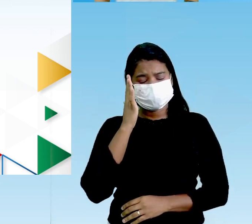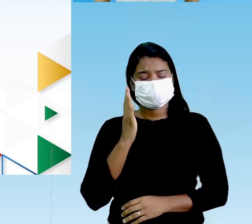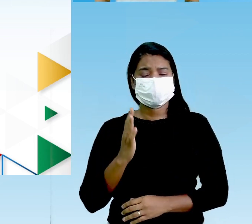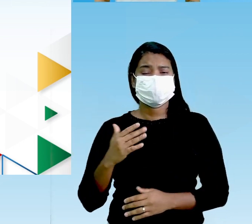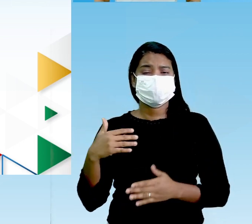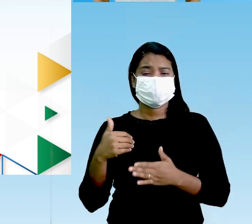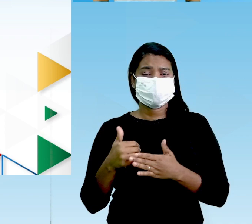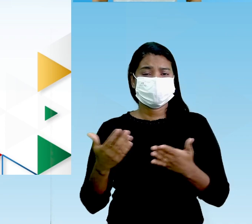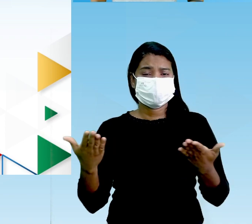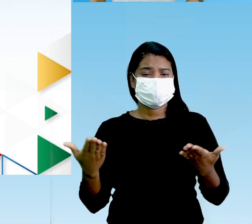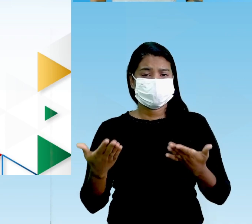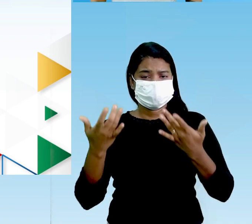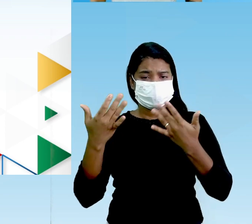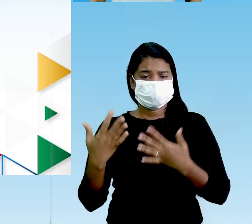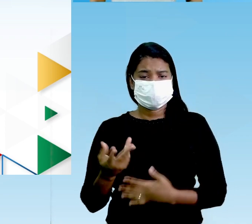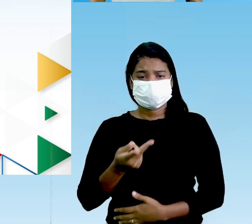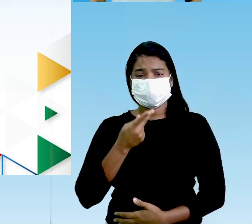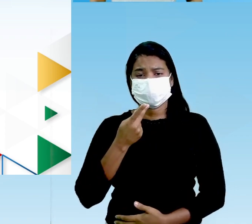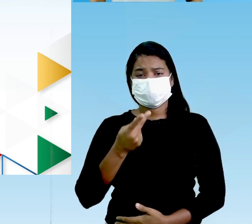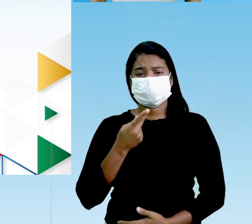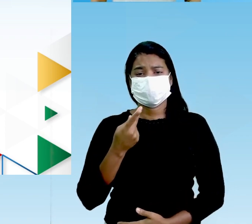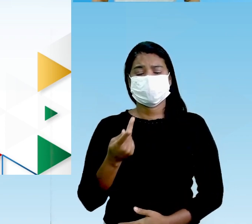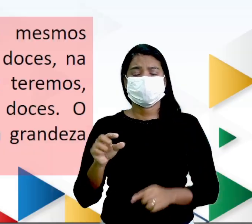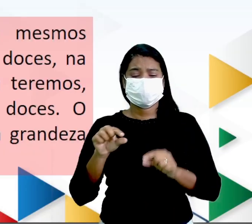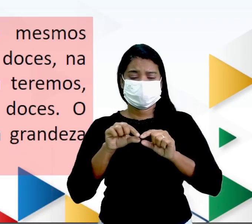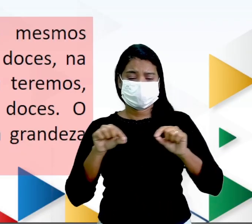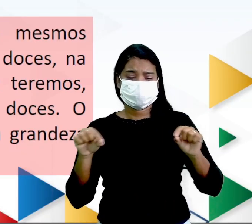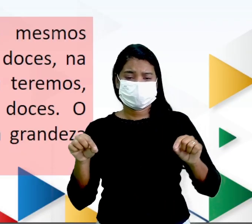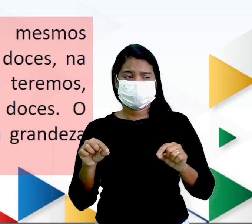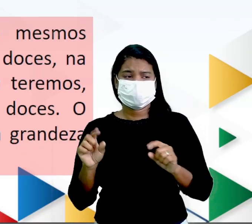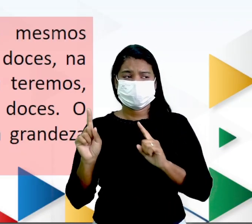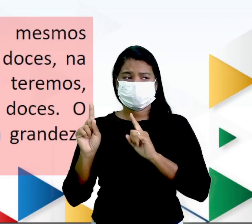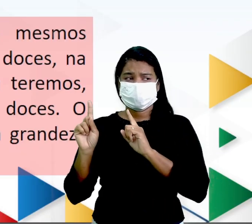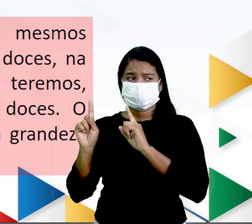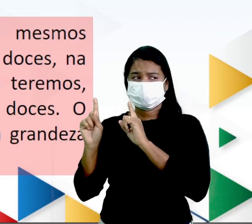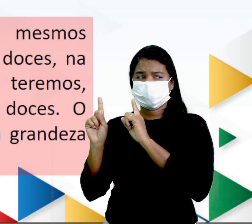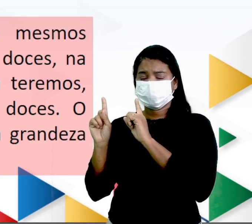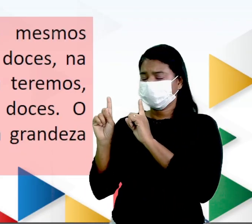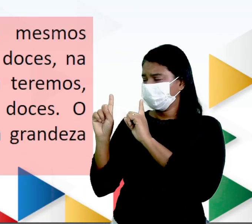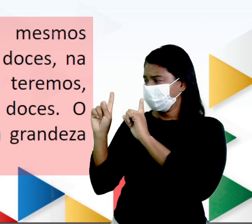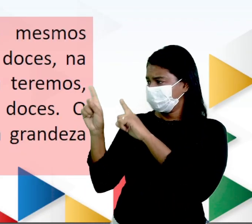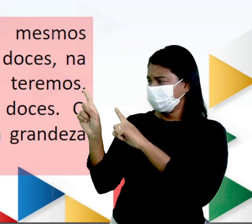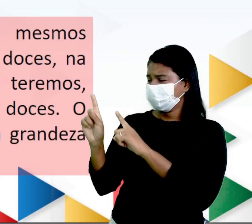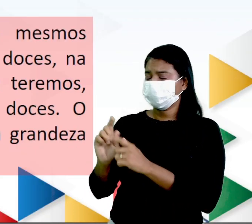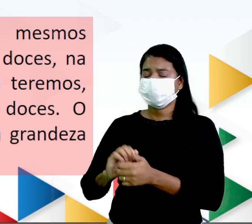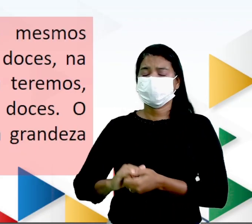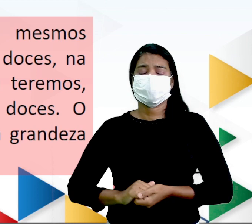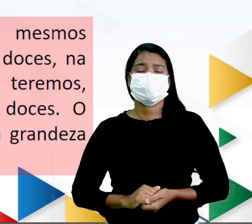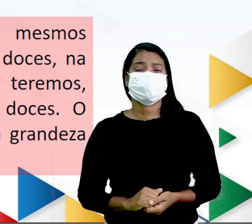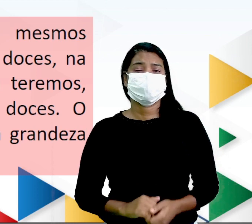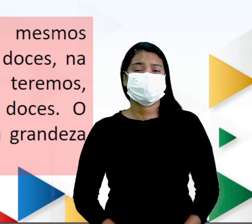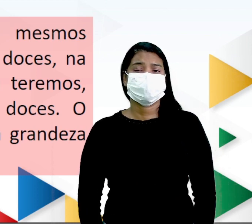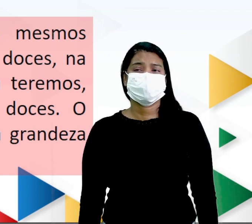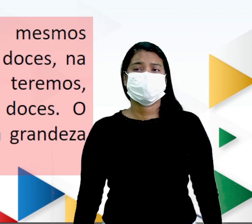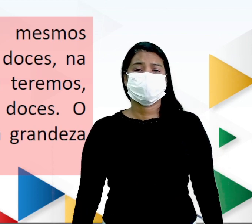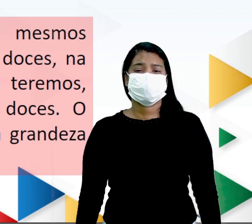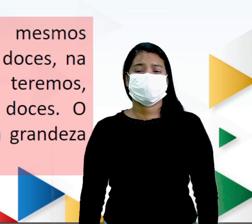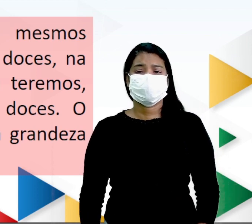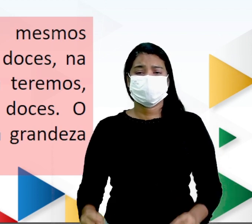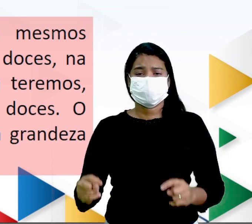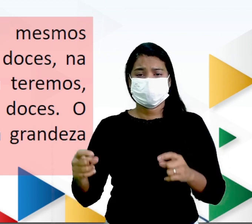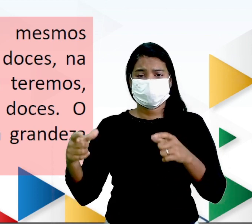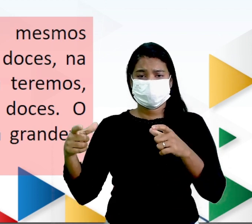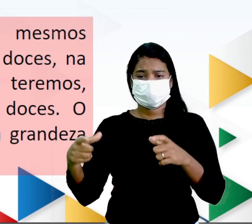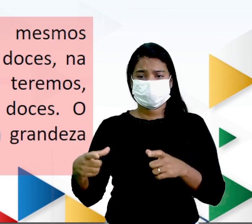segue comigo que eu vou te falar sobre medida. Vê aí no slide, ó. Na medida, tentamos formar grupos de menores